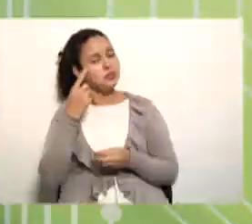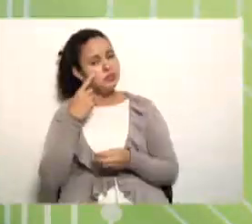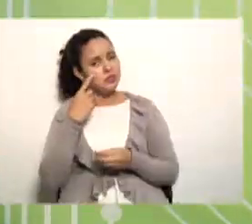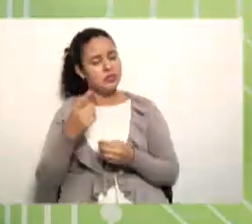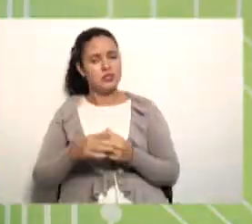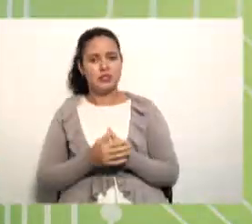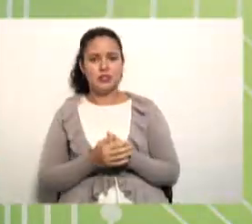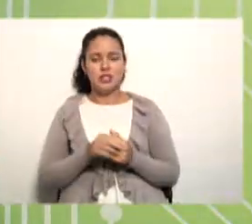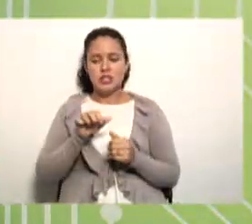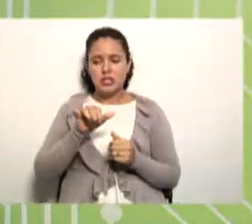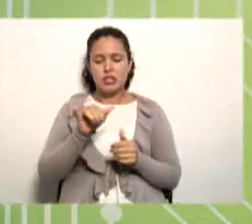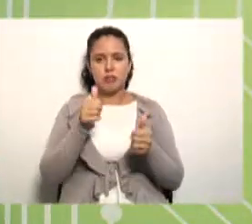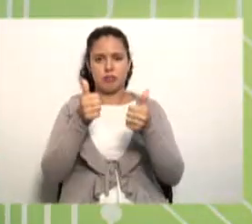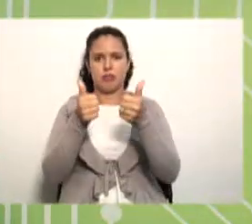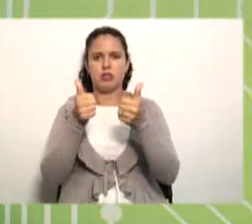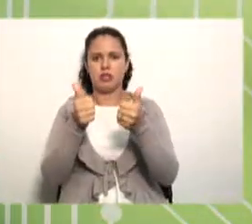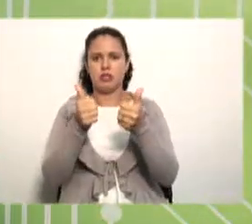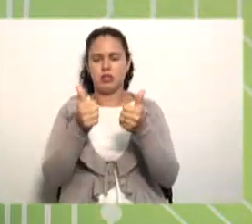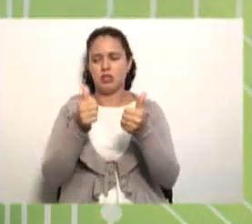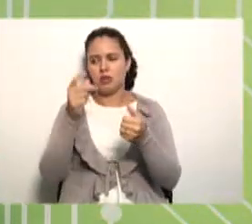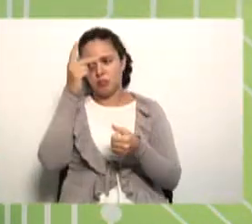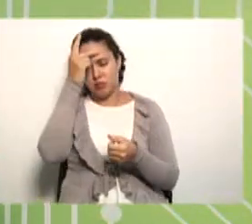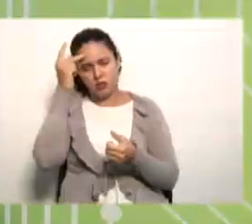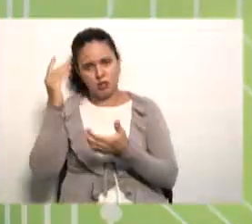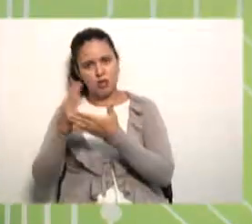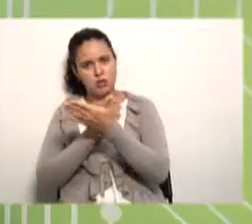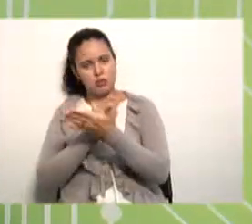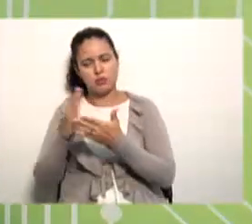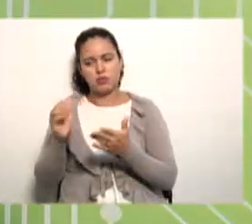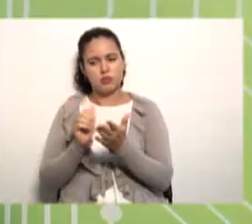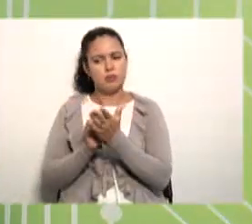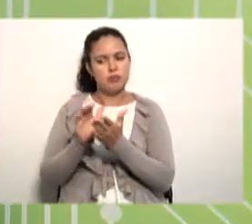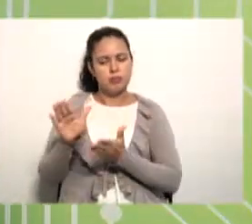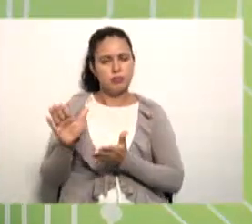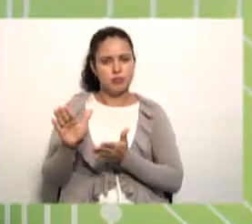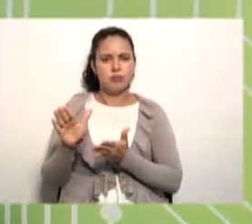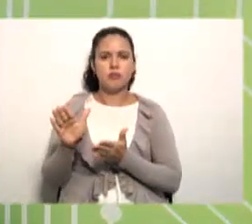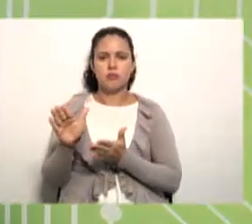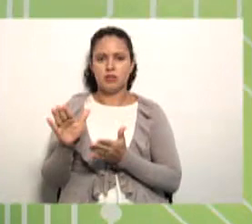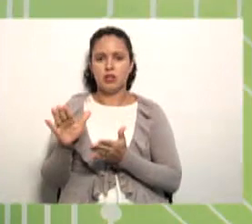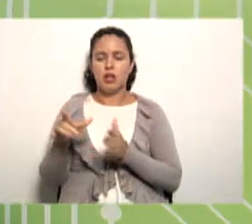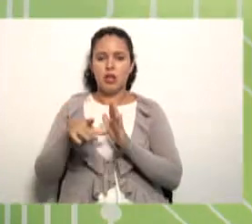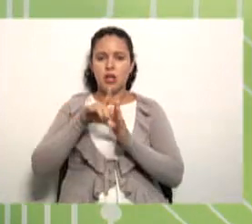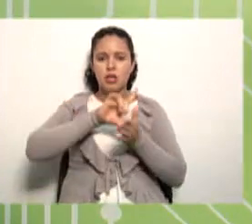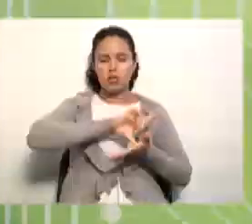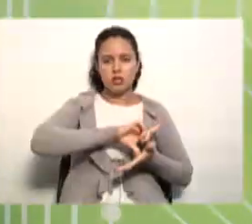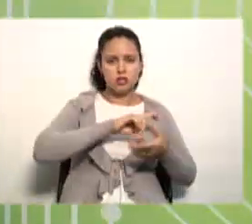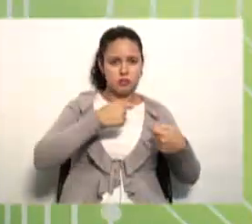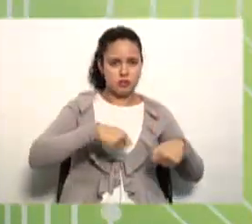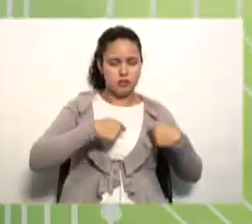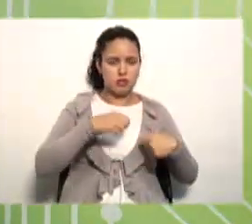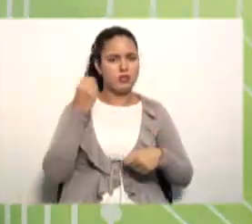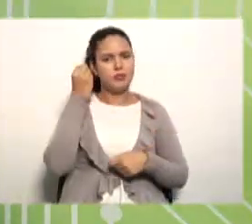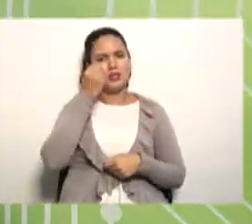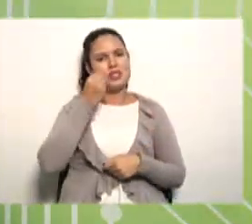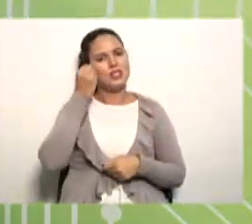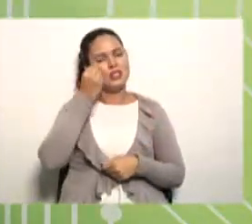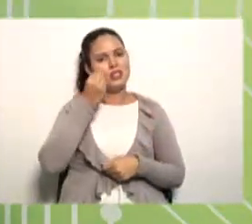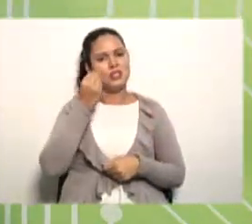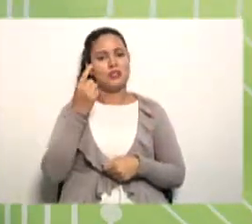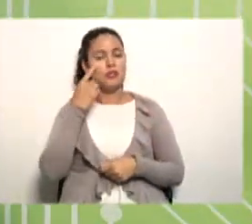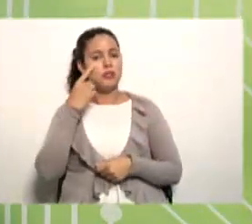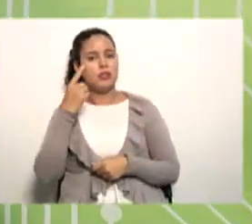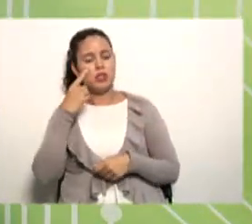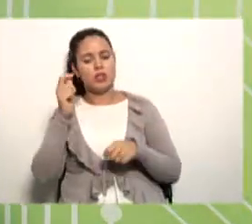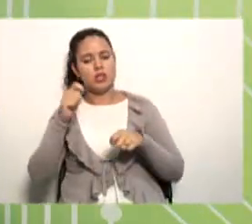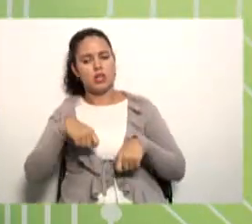obra. Isso é sempre num movimento de margem, um movimento incremental, um movimento de pequenas unidades. É muito difícil uma fábrica que vai